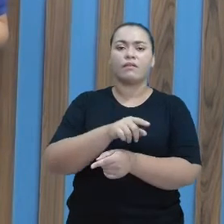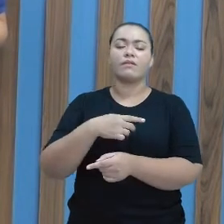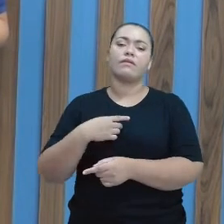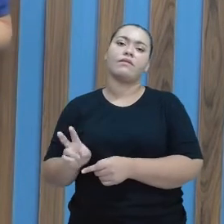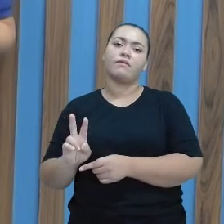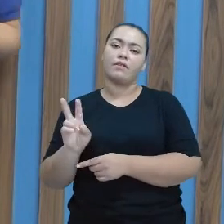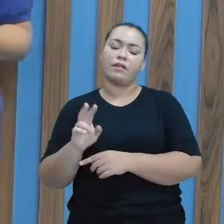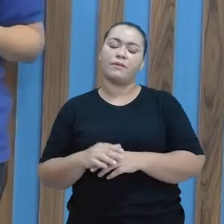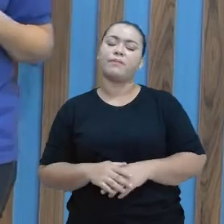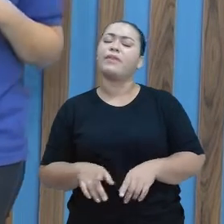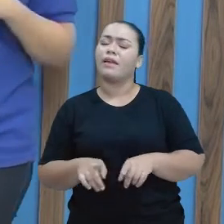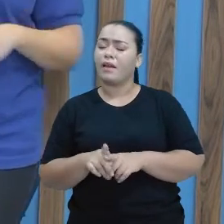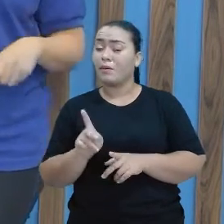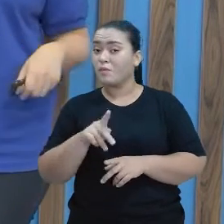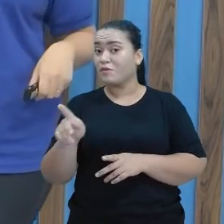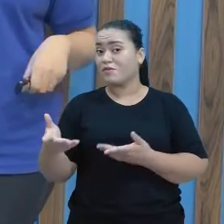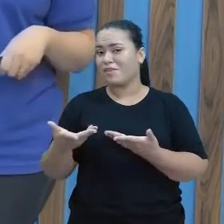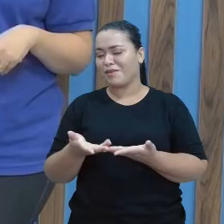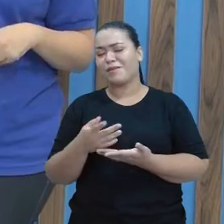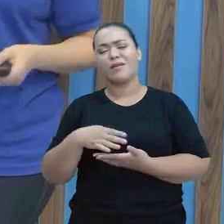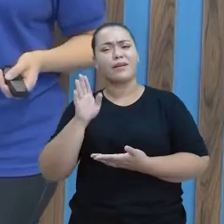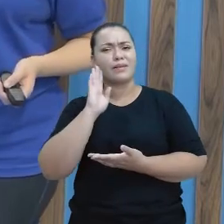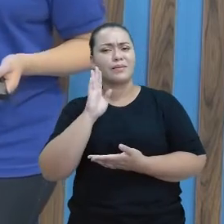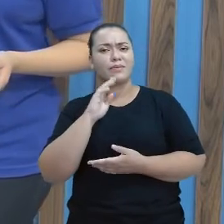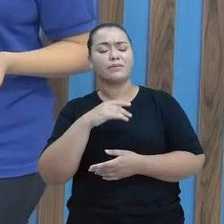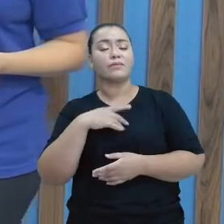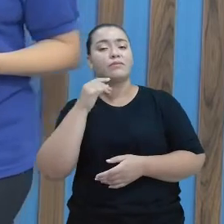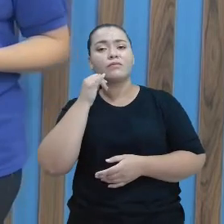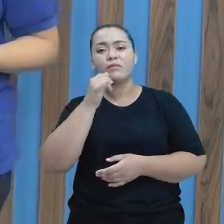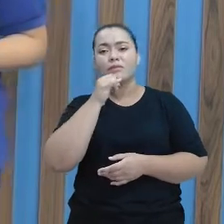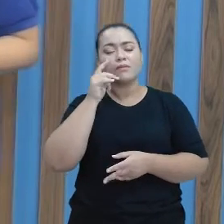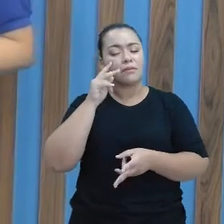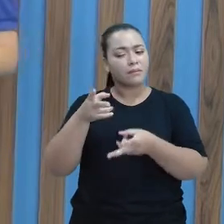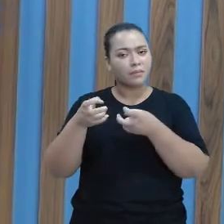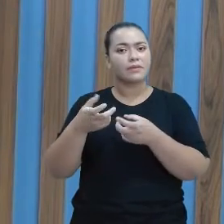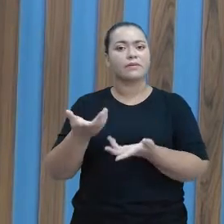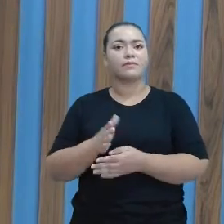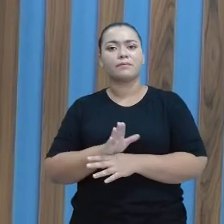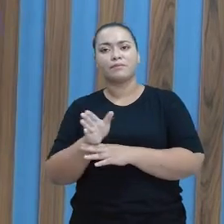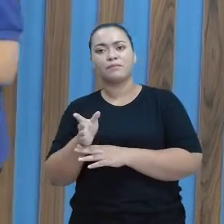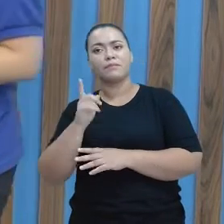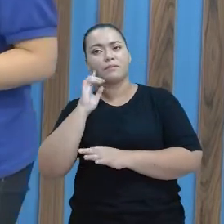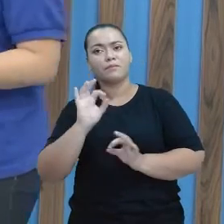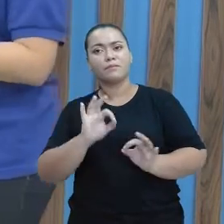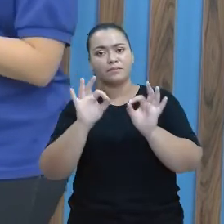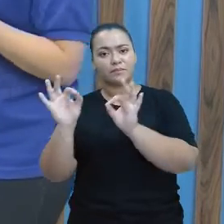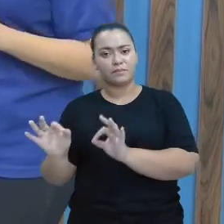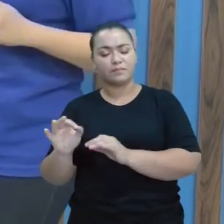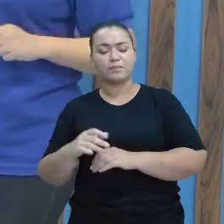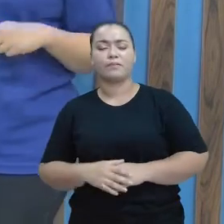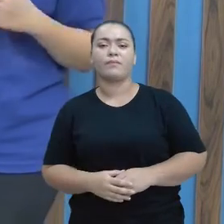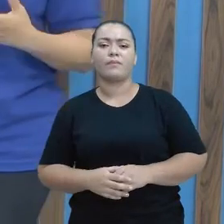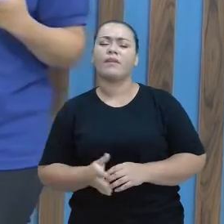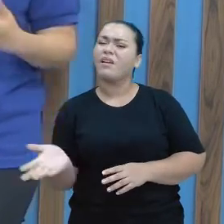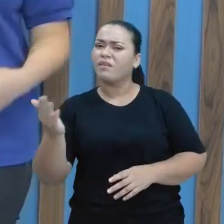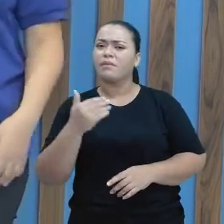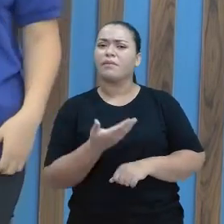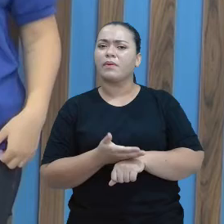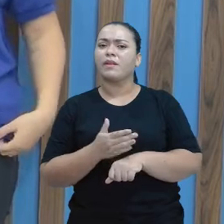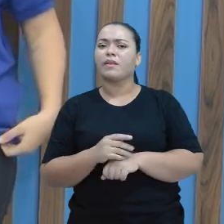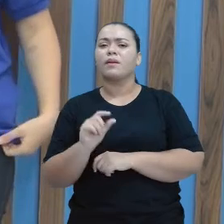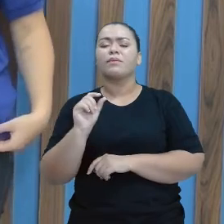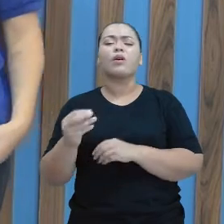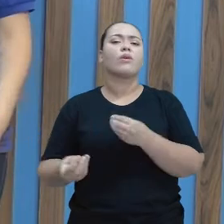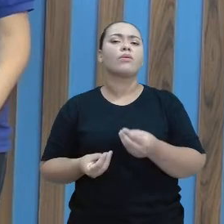Pedro colocou um exemplo massa na aula passada, vale a pena você conferir, tá certo? Então, vamos praticar um pouquinho de